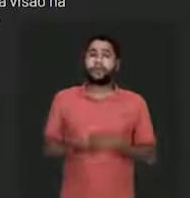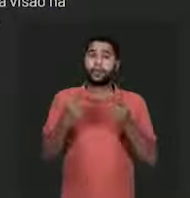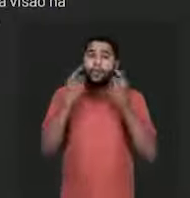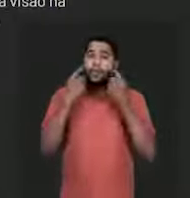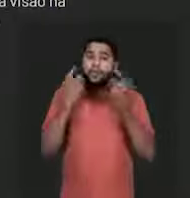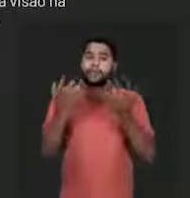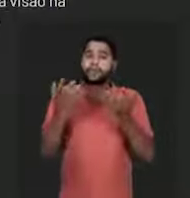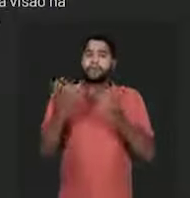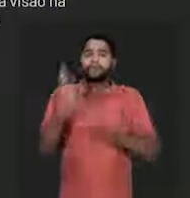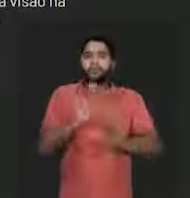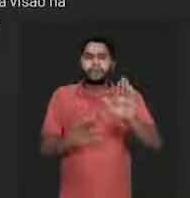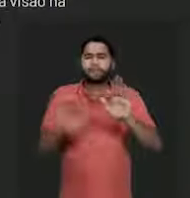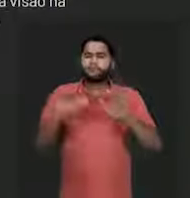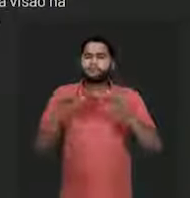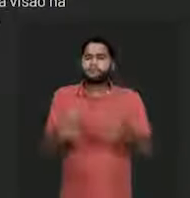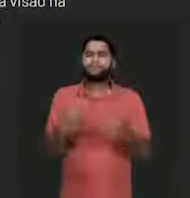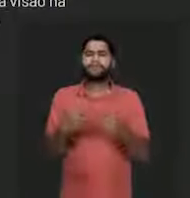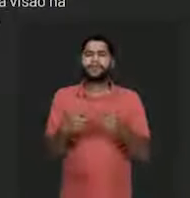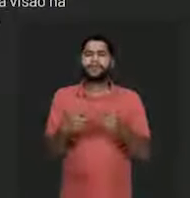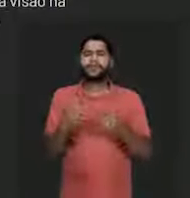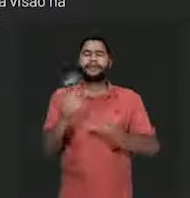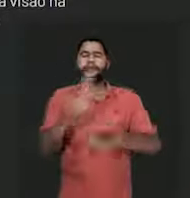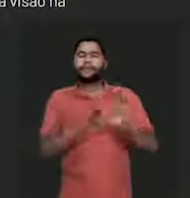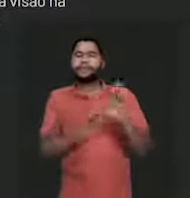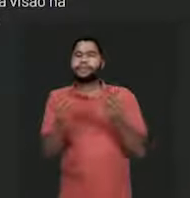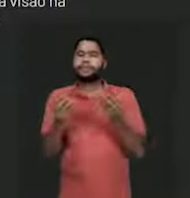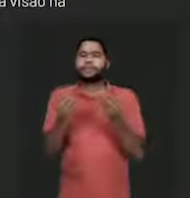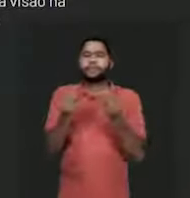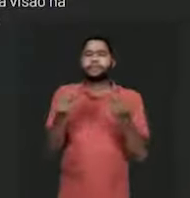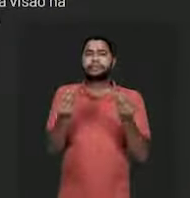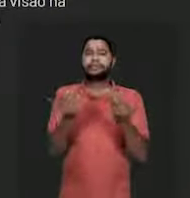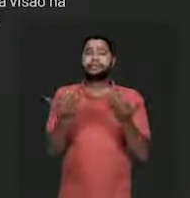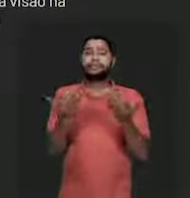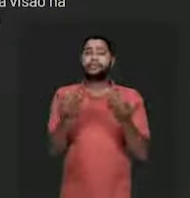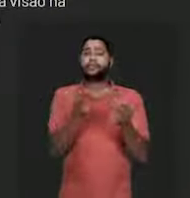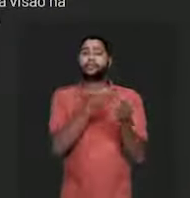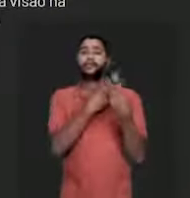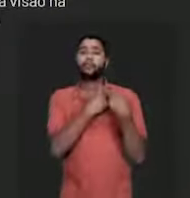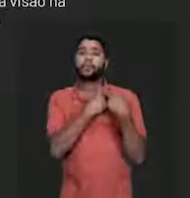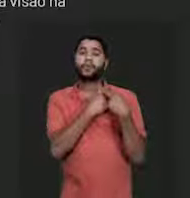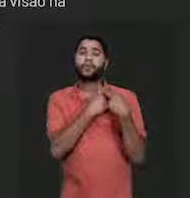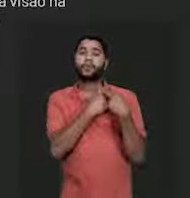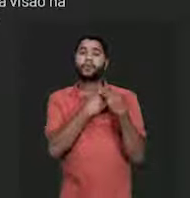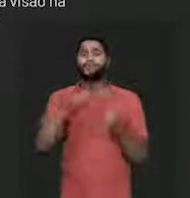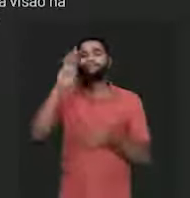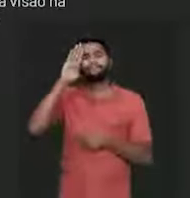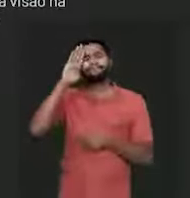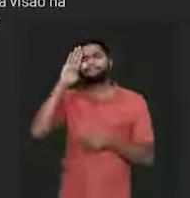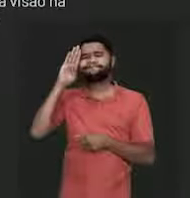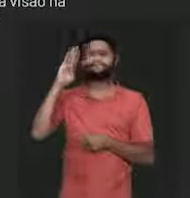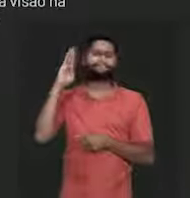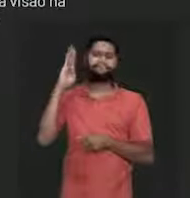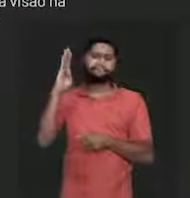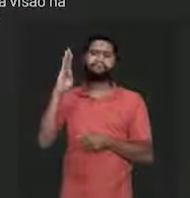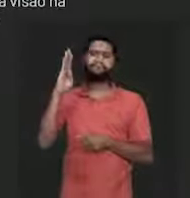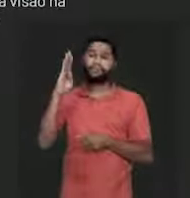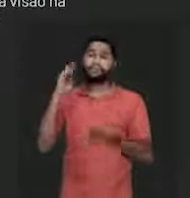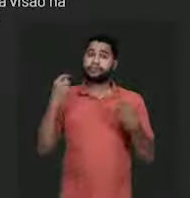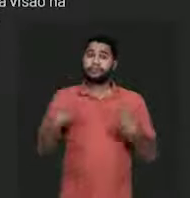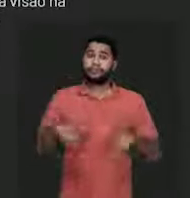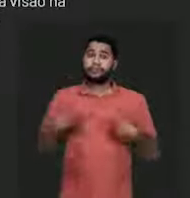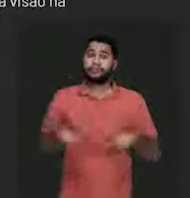requerem cuidados específicos, pois eles são delicados e frágeis e executam funções primordiais e de extrema